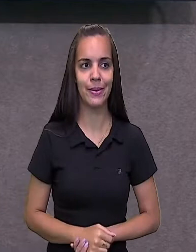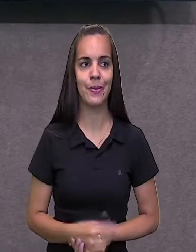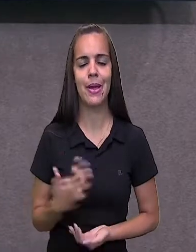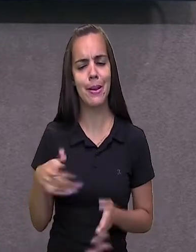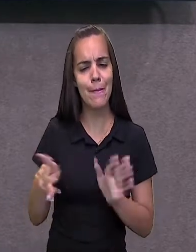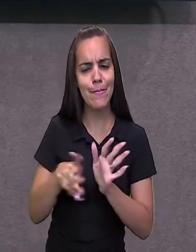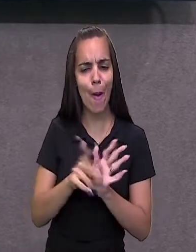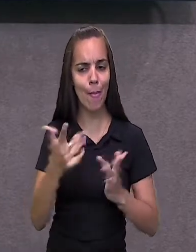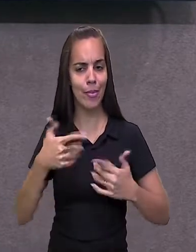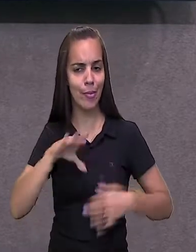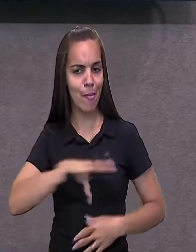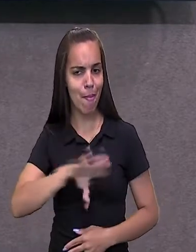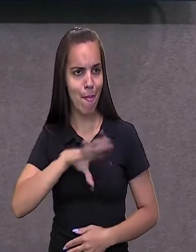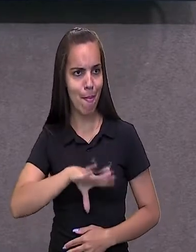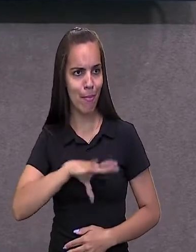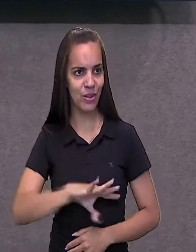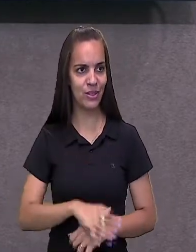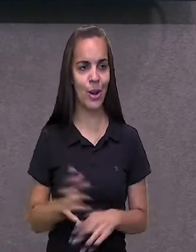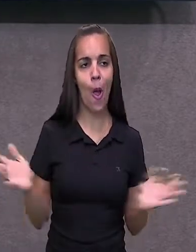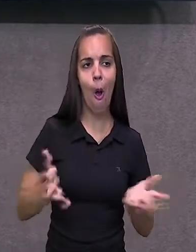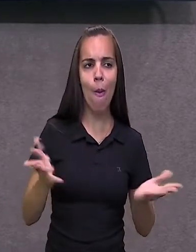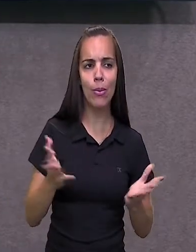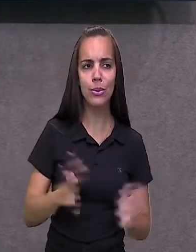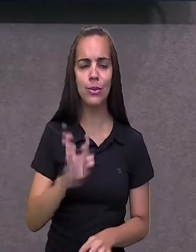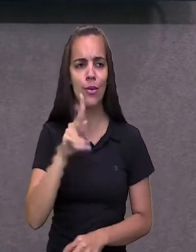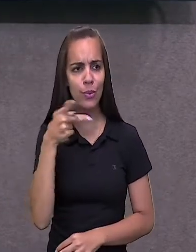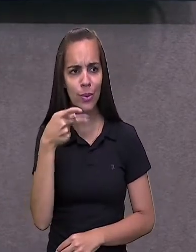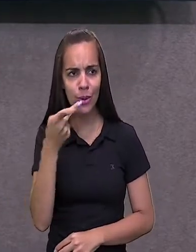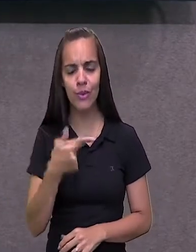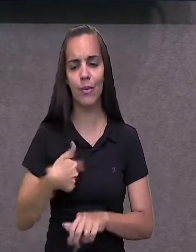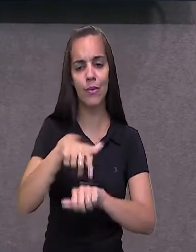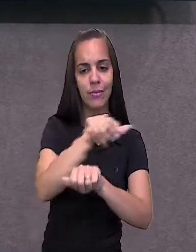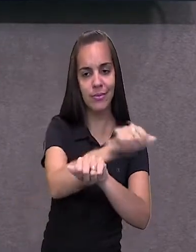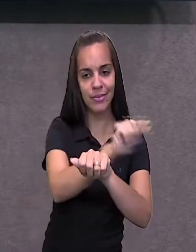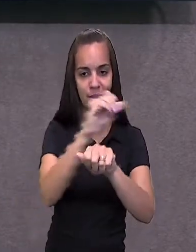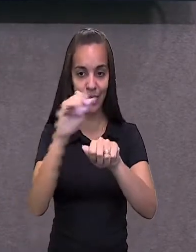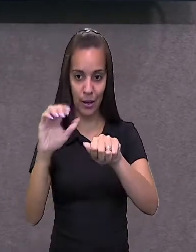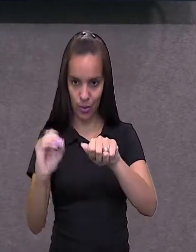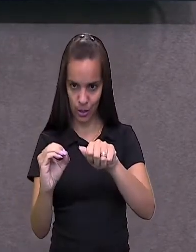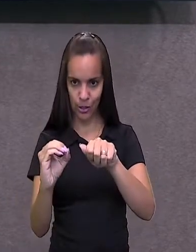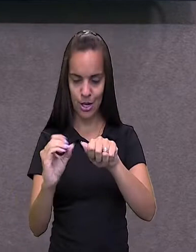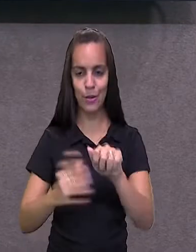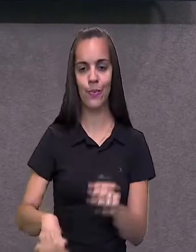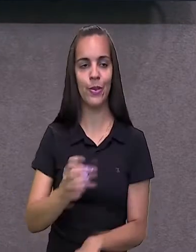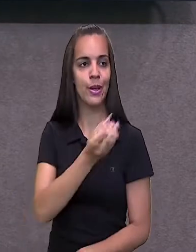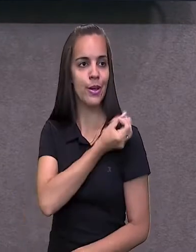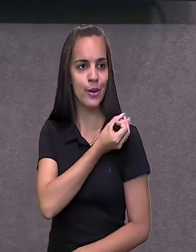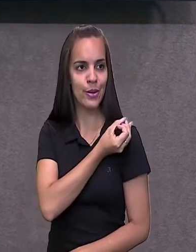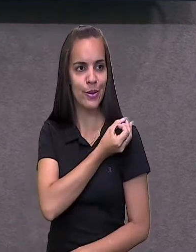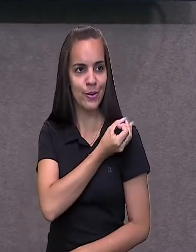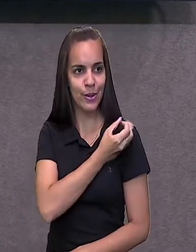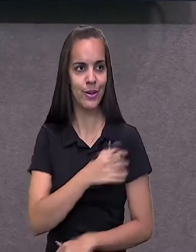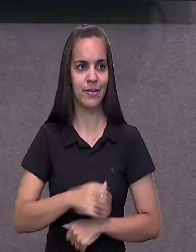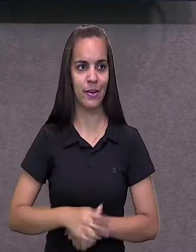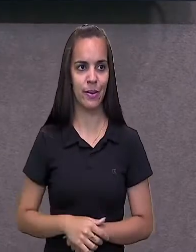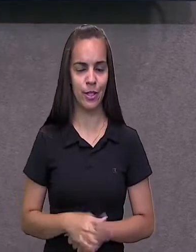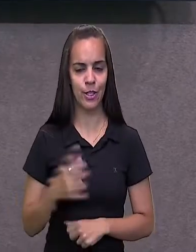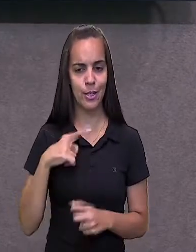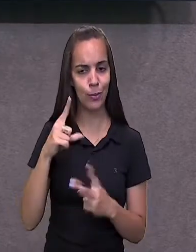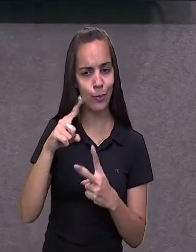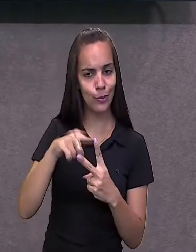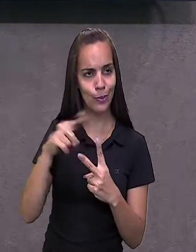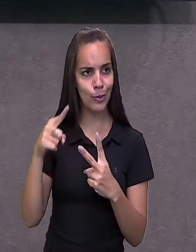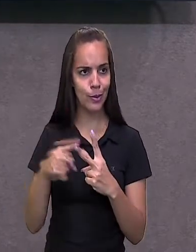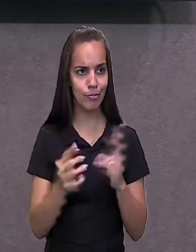língua portuguesa. E hoje falaremos sobre o artigo e o numeral. A nossa aula terá duas